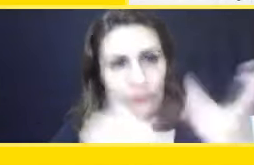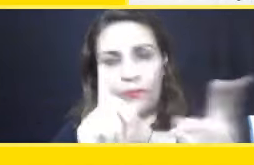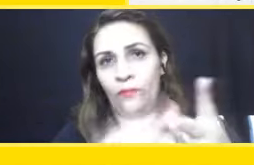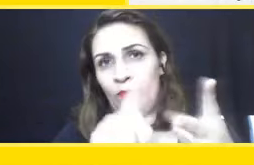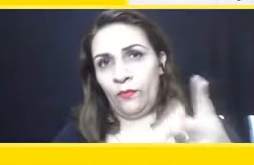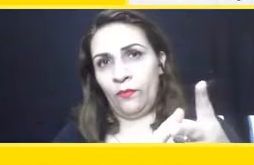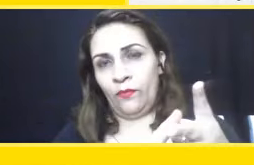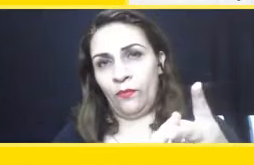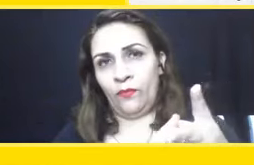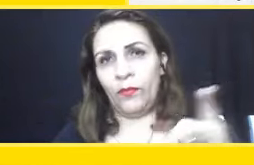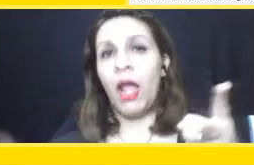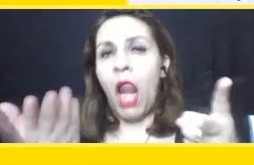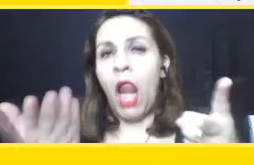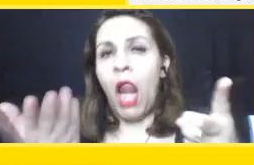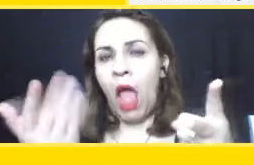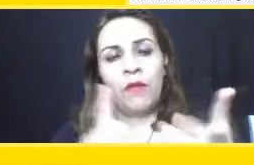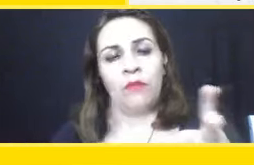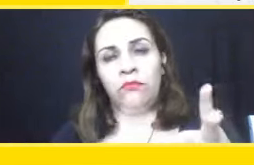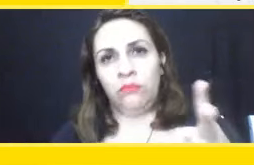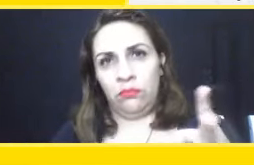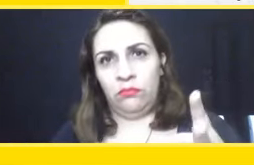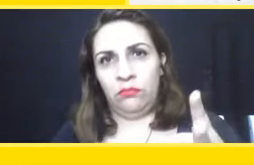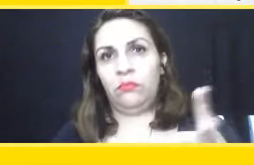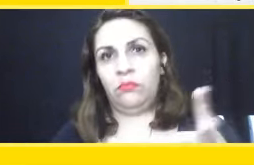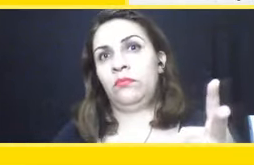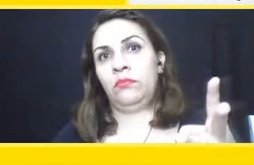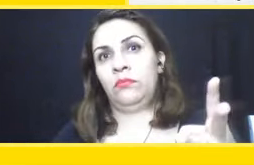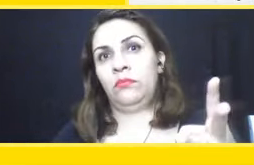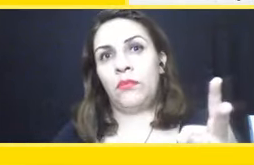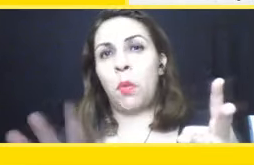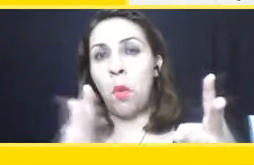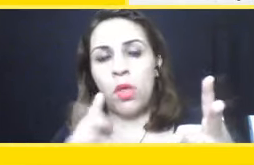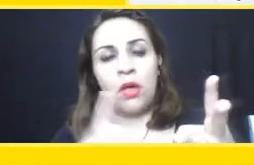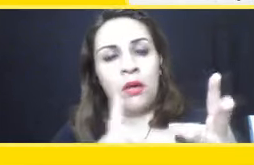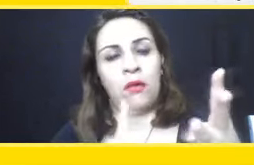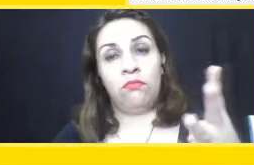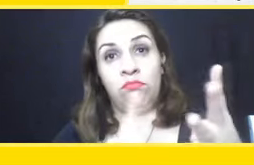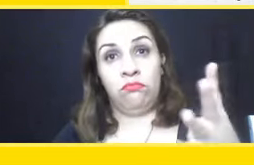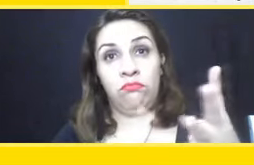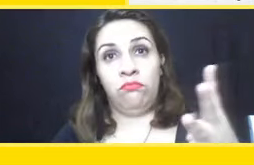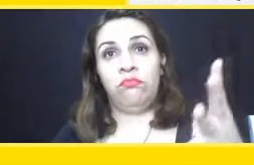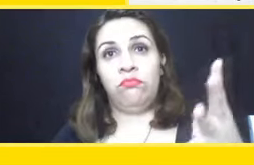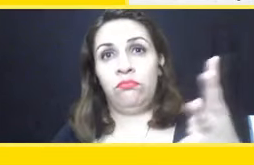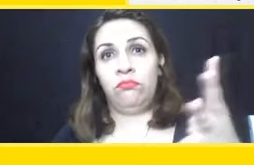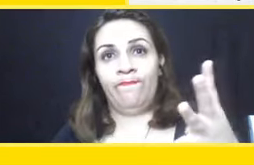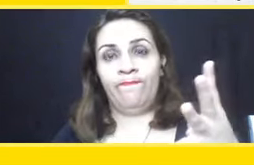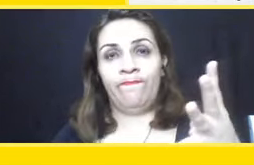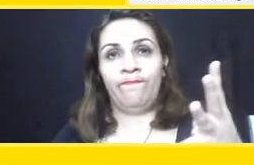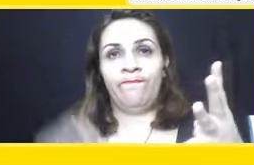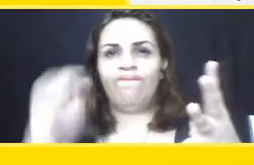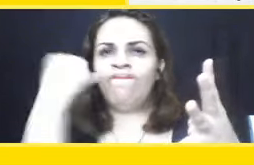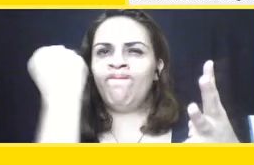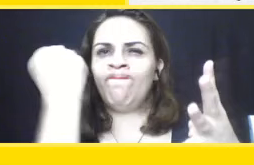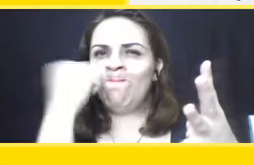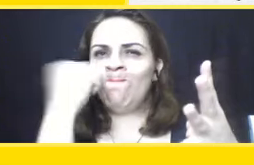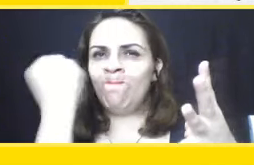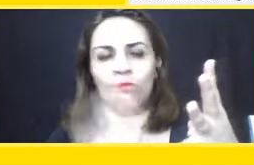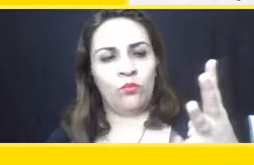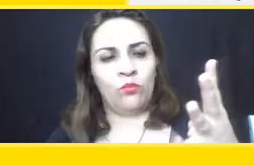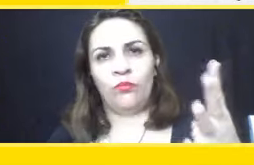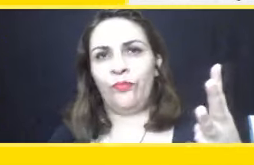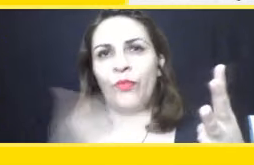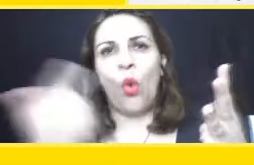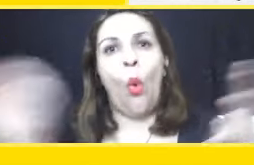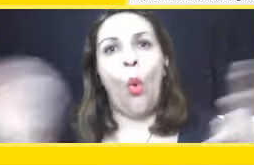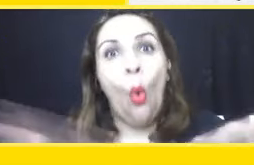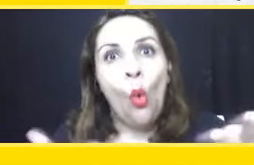são casos leves, terceiro nível, os moderados, e o quarto nível, os casos graves. Nós não temos